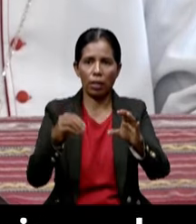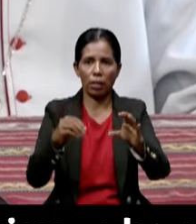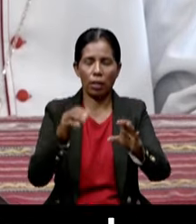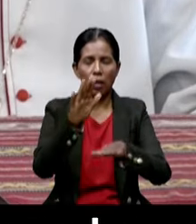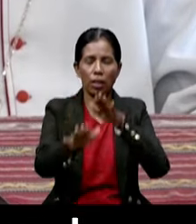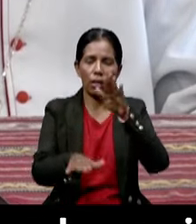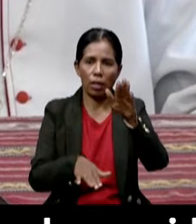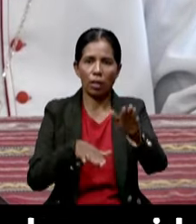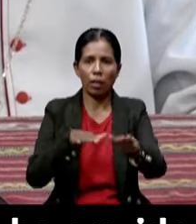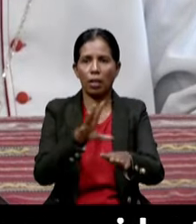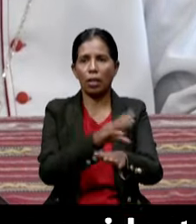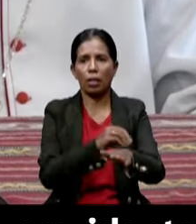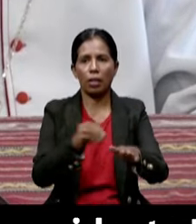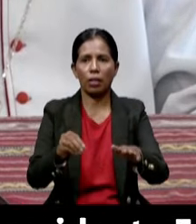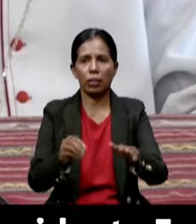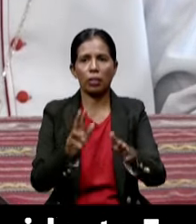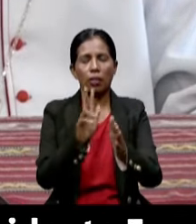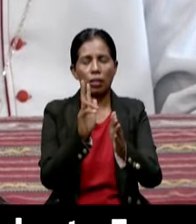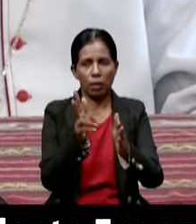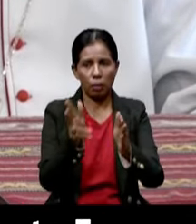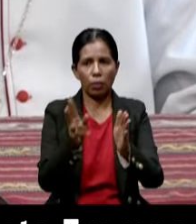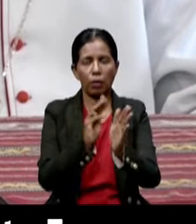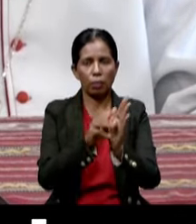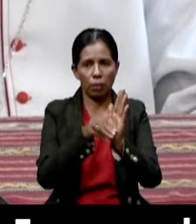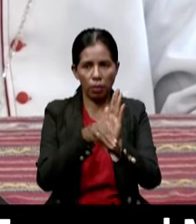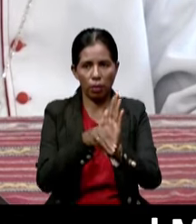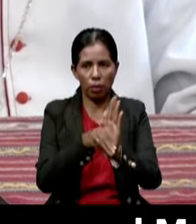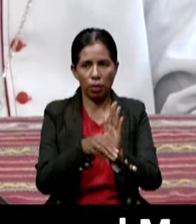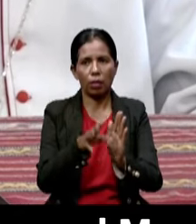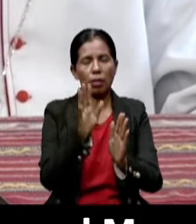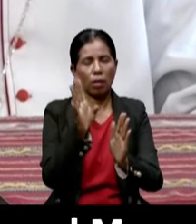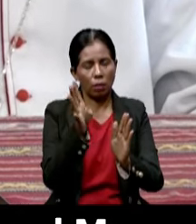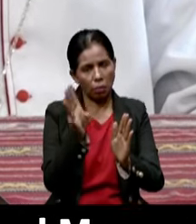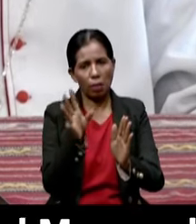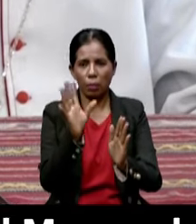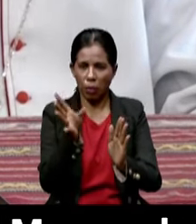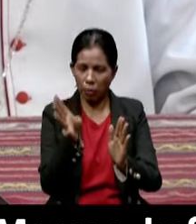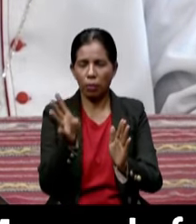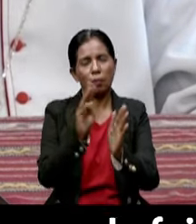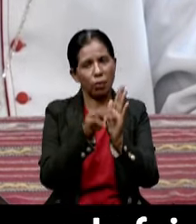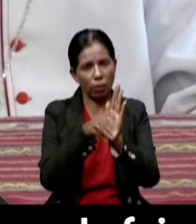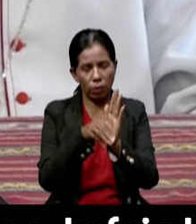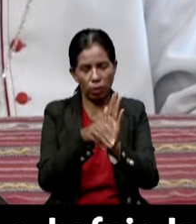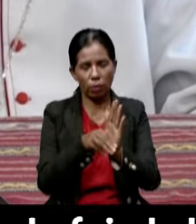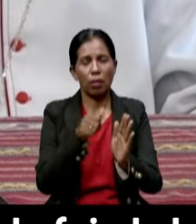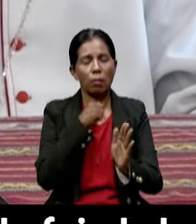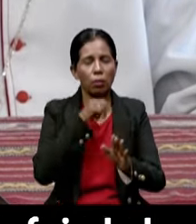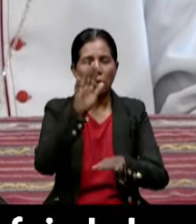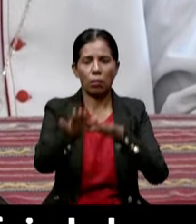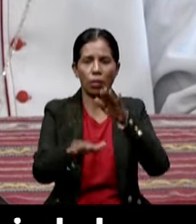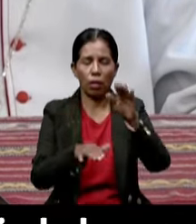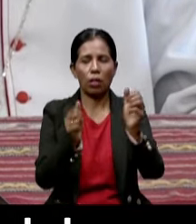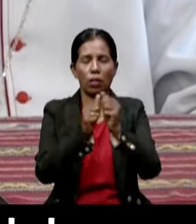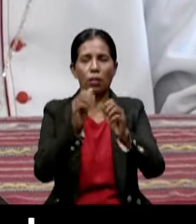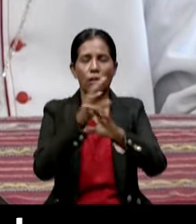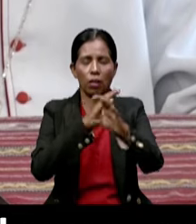fiéis para mais de 30 minutos, com muita calma, 30, 40 minutos, junto à Sua Eminência, que acompanha o